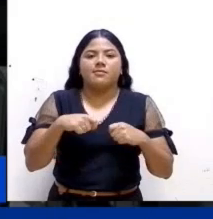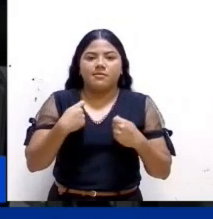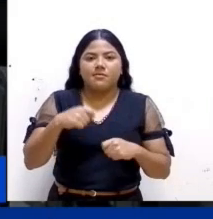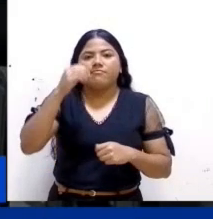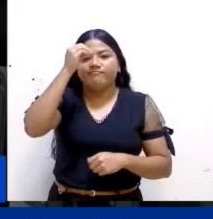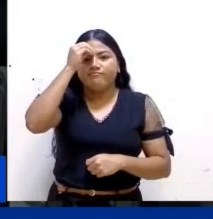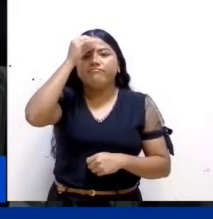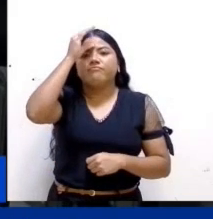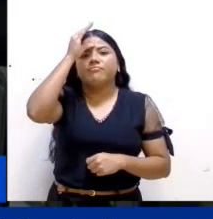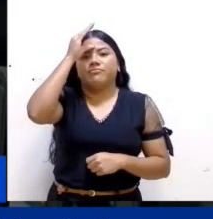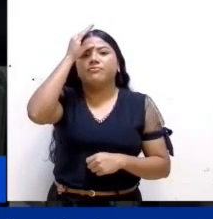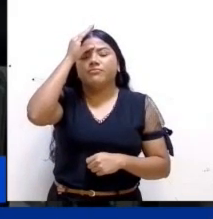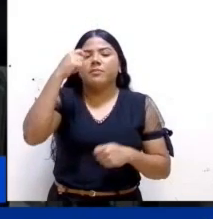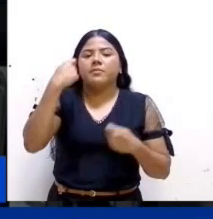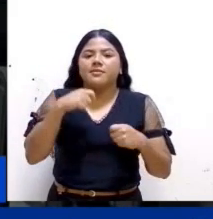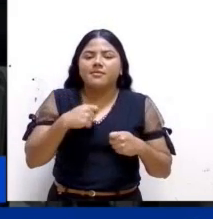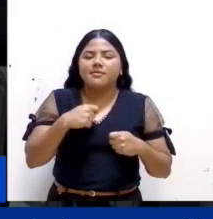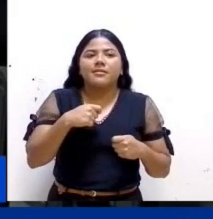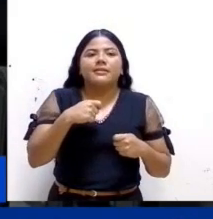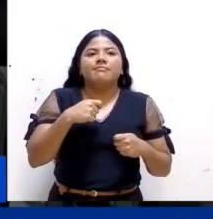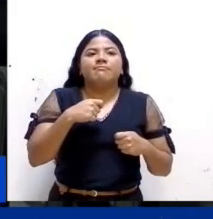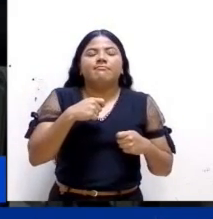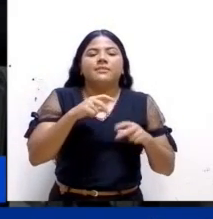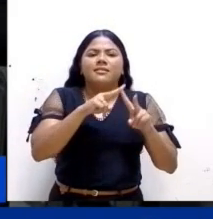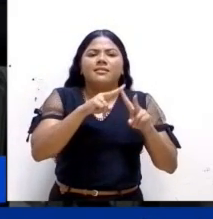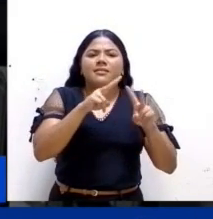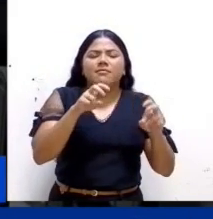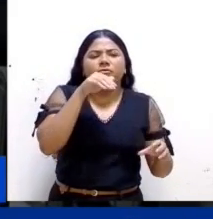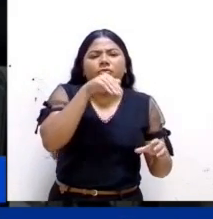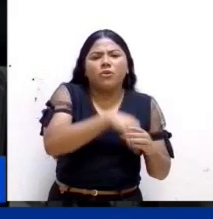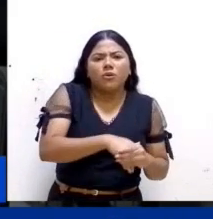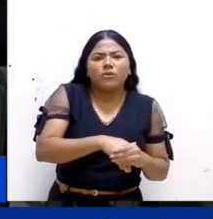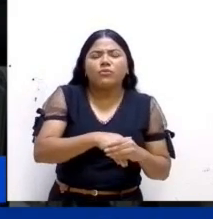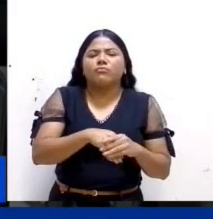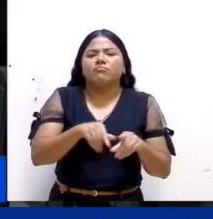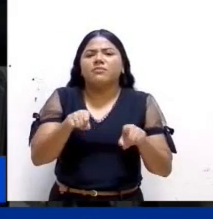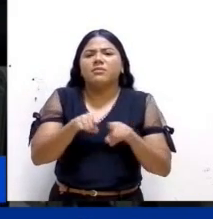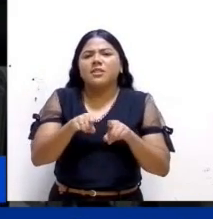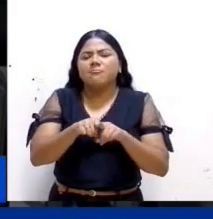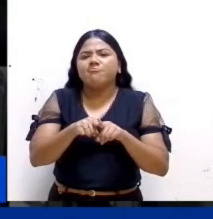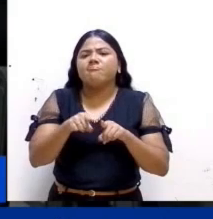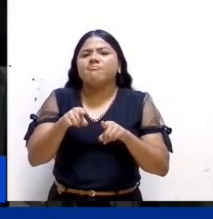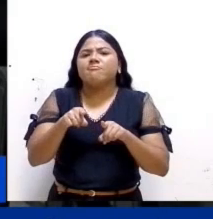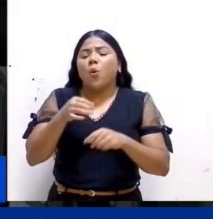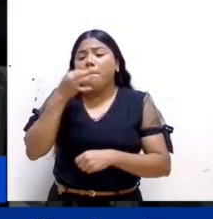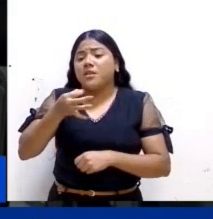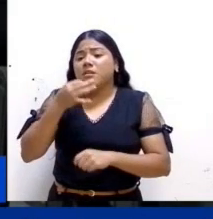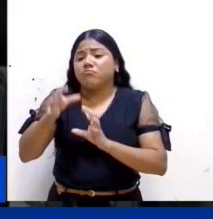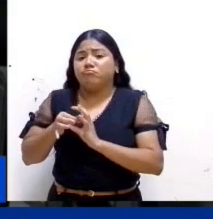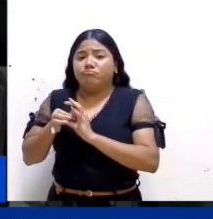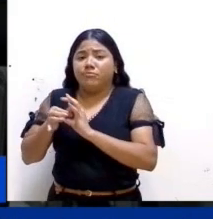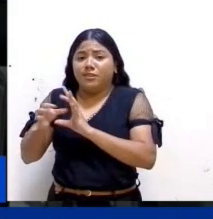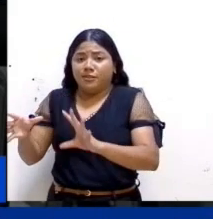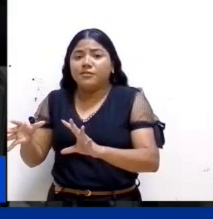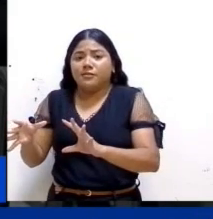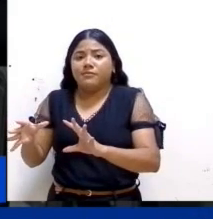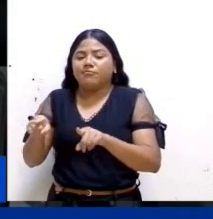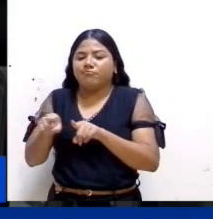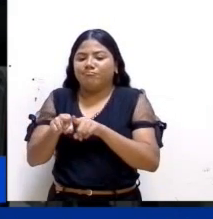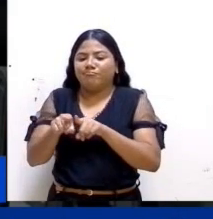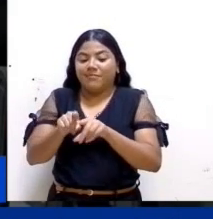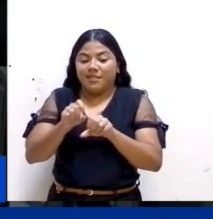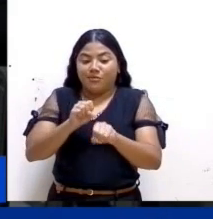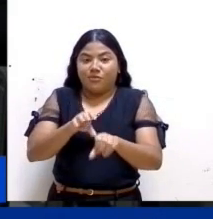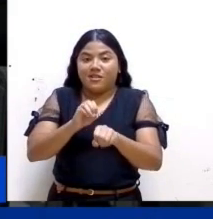E passa pelo voto, passa pela liberdade de expressão, passa por educação, que está aqui, ó,